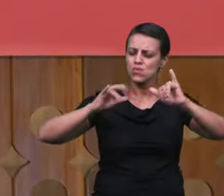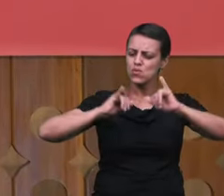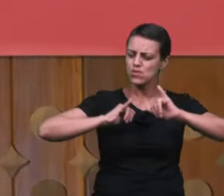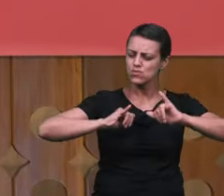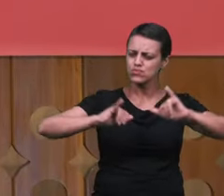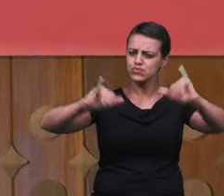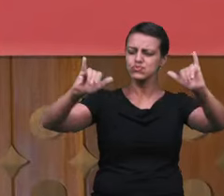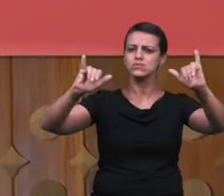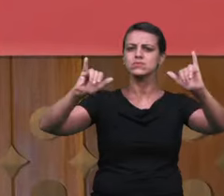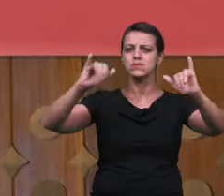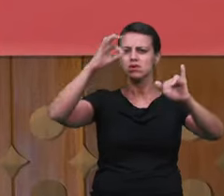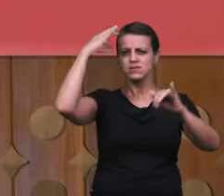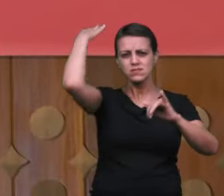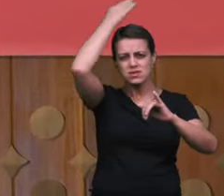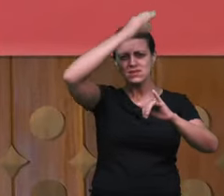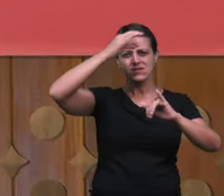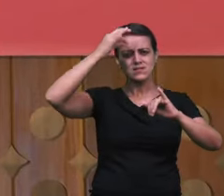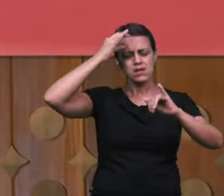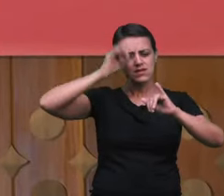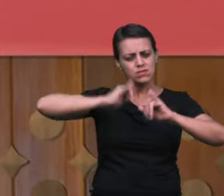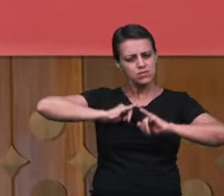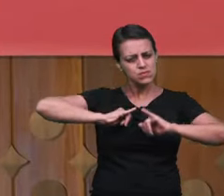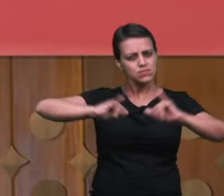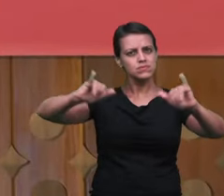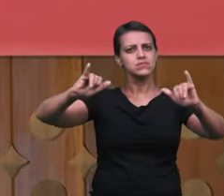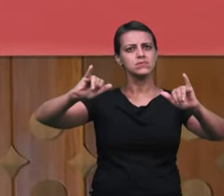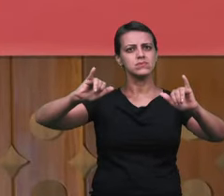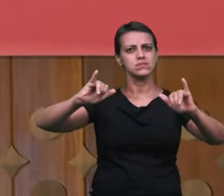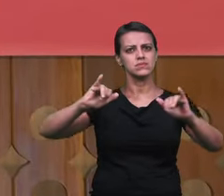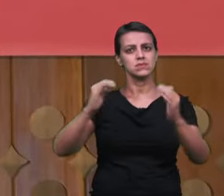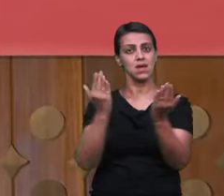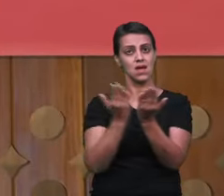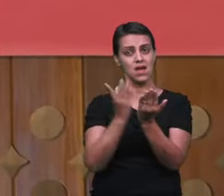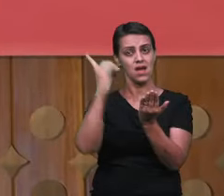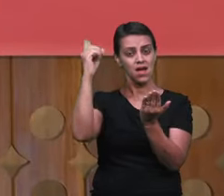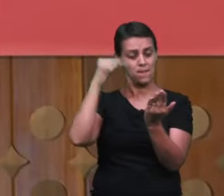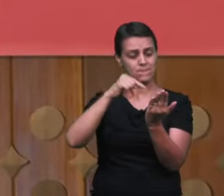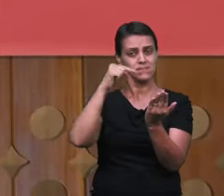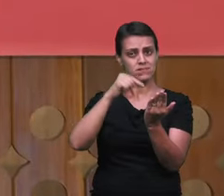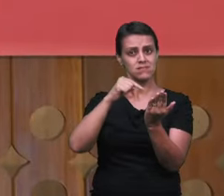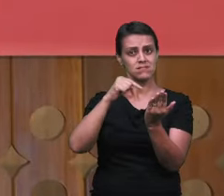palavra, a palavra aqui não está morta.